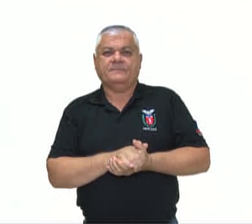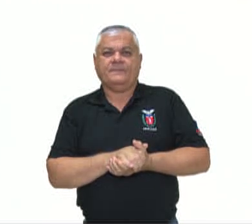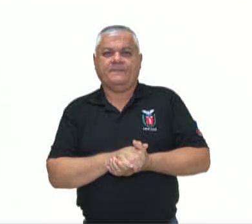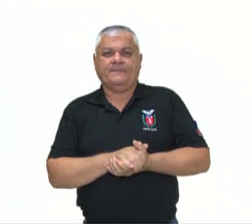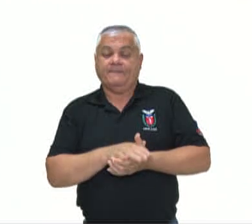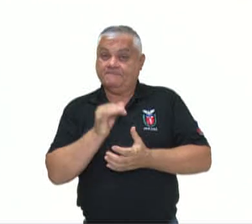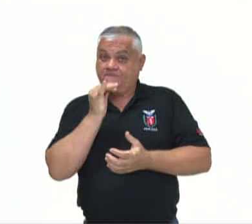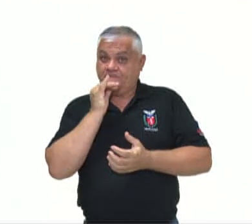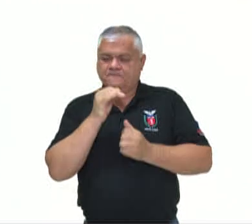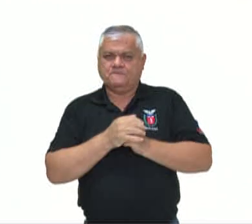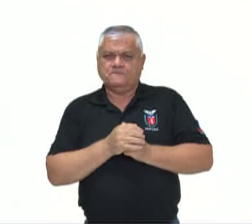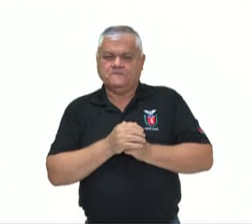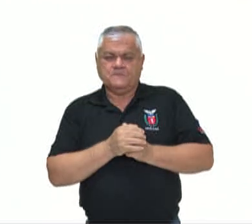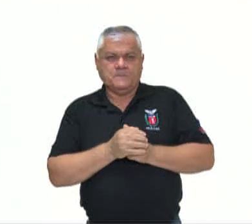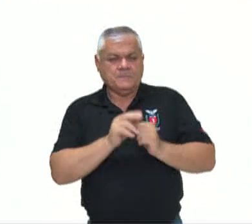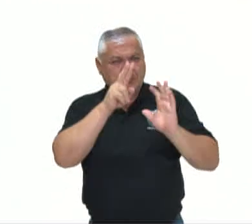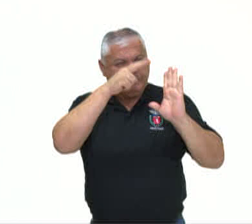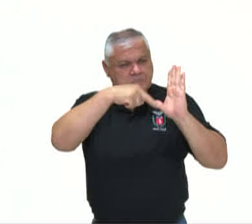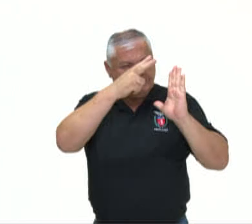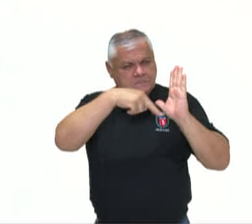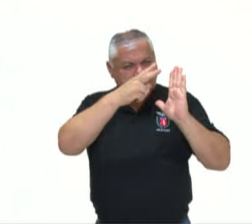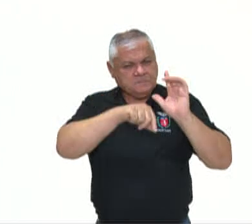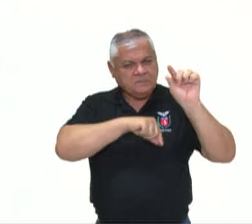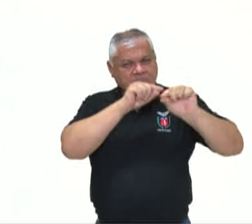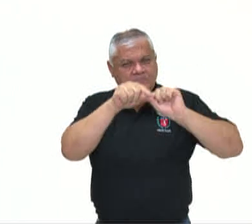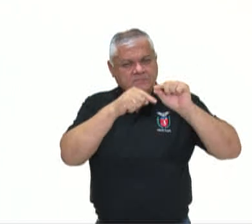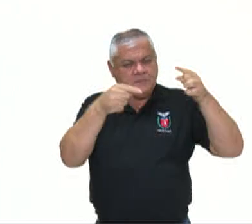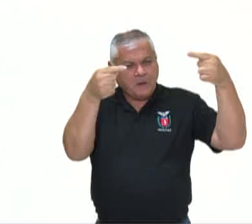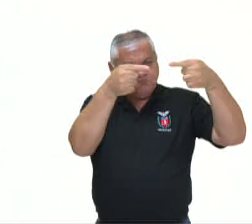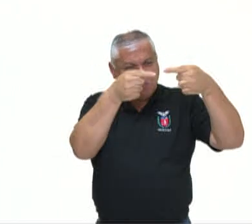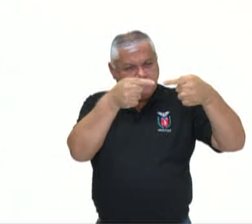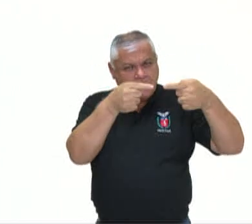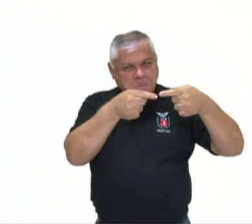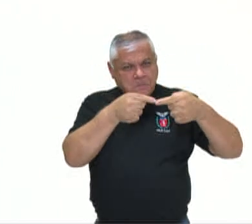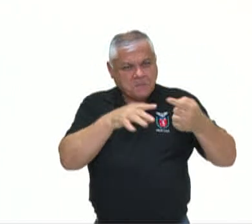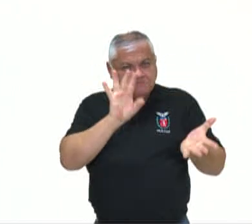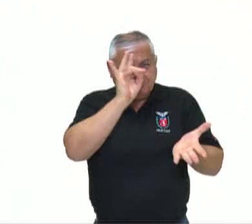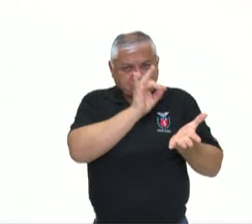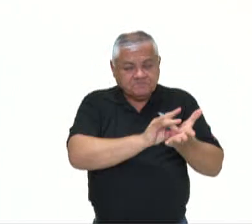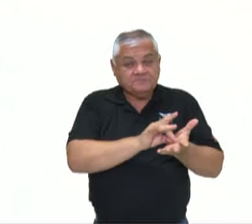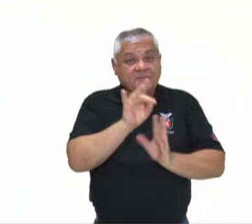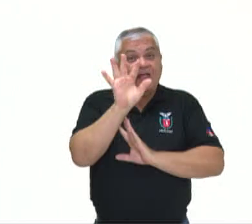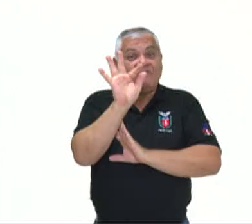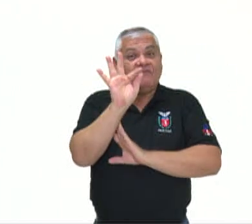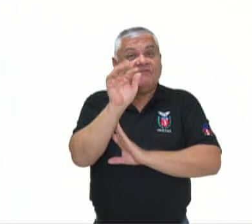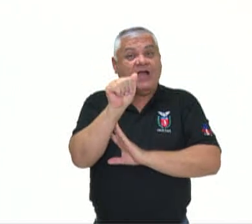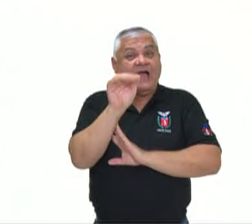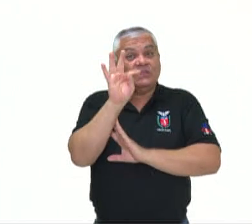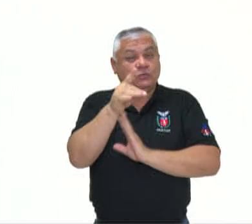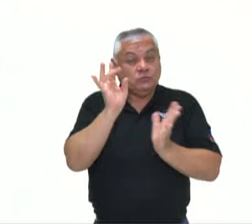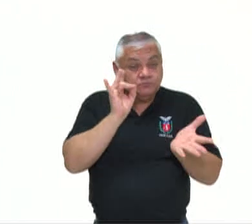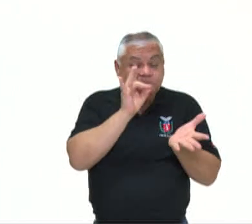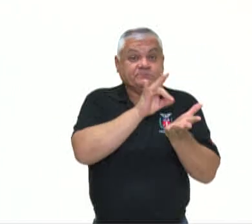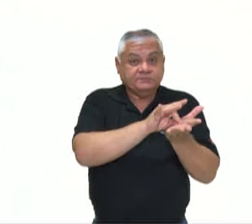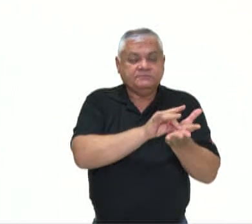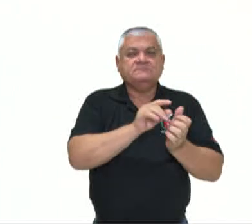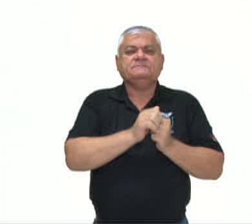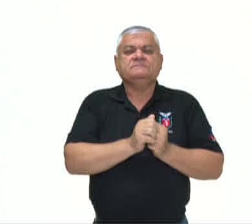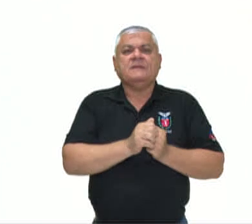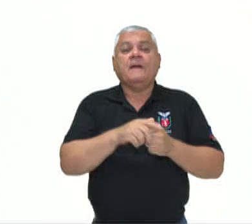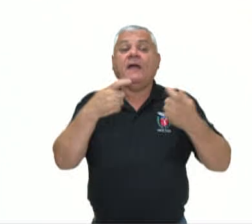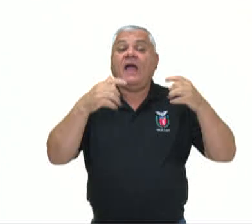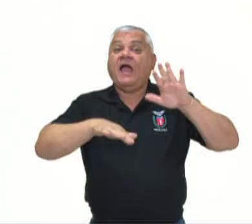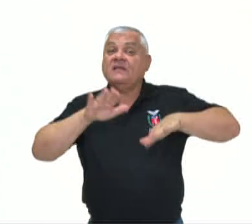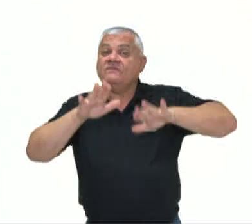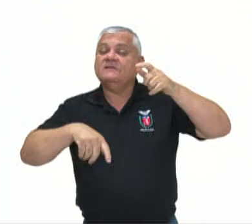são, pois, o fundamento de todo saber, aquilo que é baseado em fato. Mesmo que elas precisem ser abandonadas